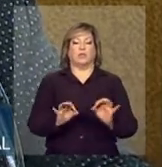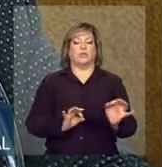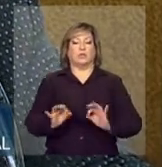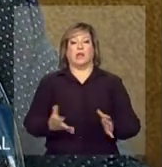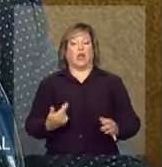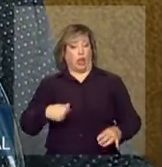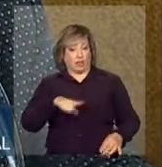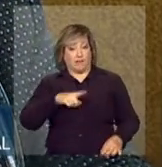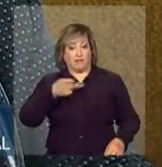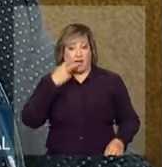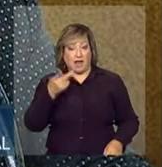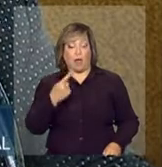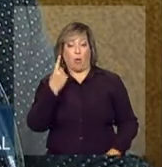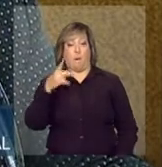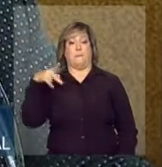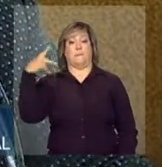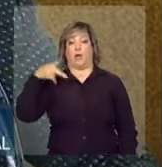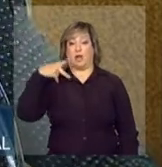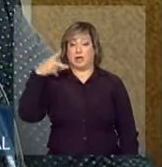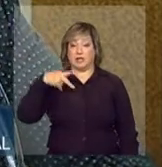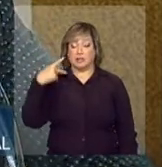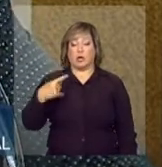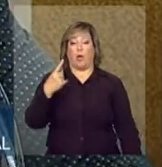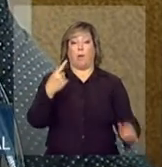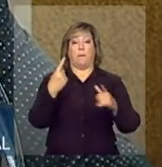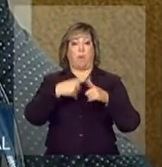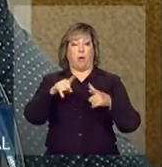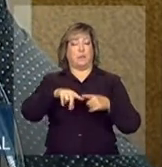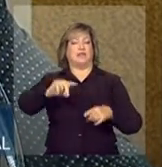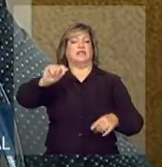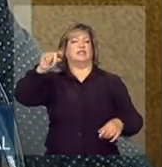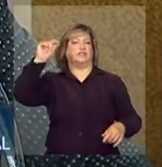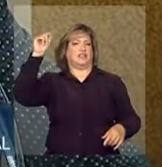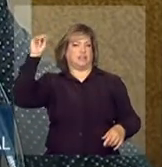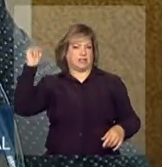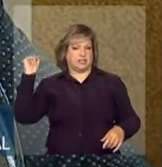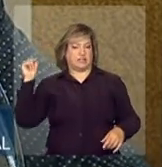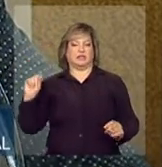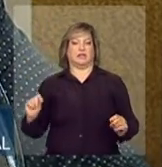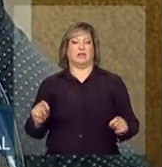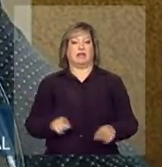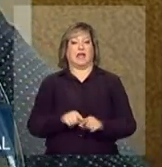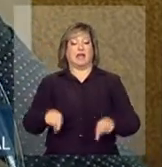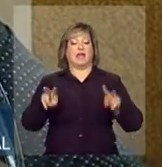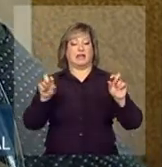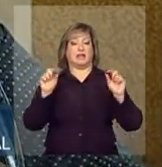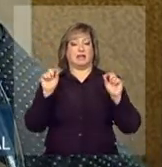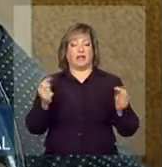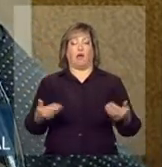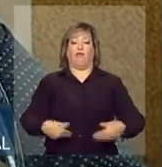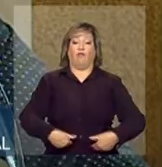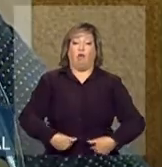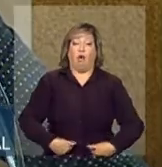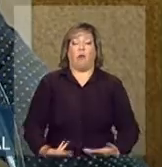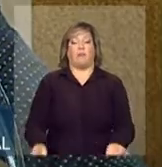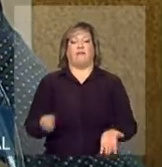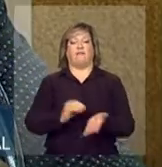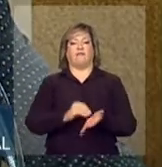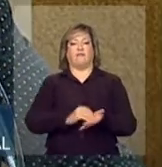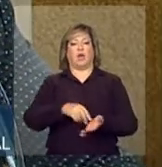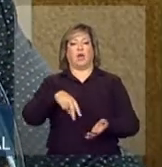Nós estamos falando de uma política, de um problema muito antigo, certo? Que é a questão da fome e da desnutrição, mas de